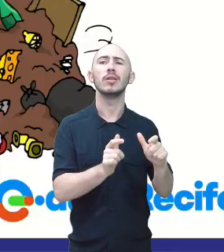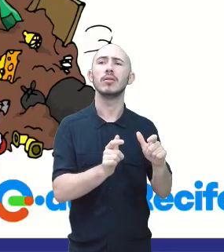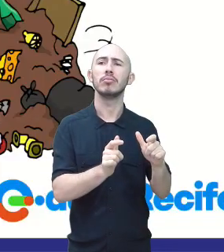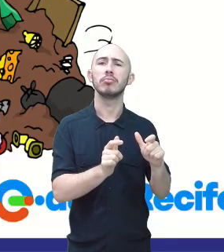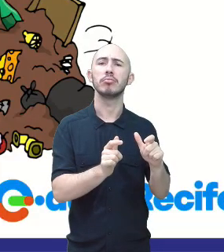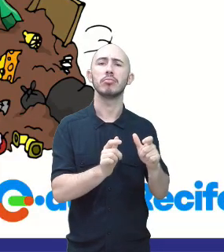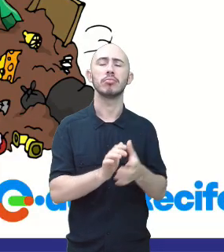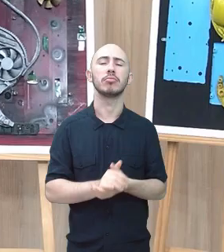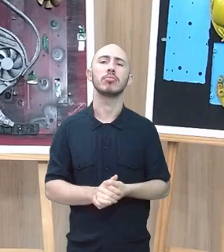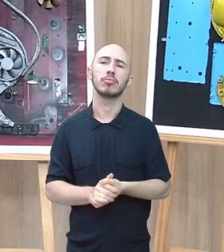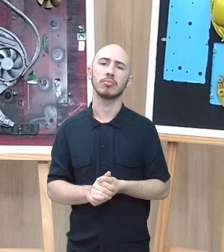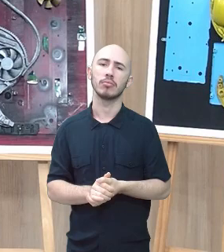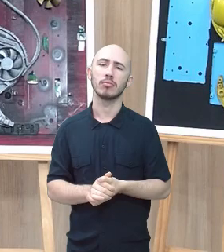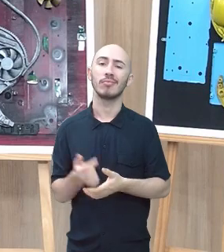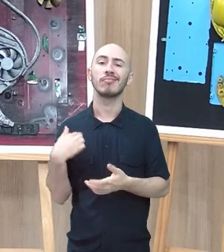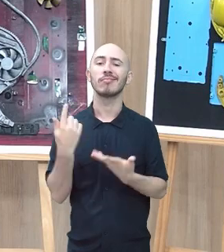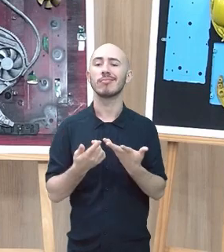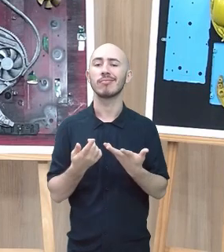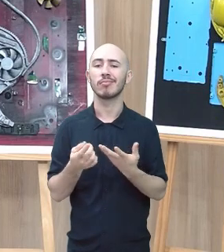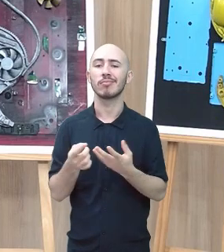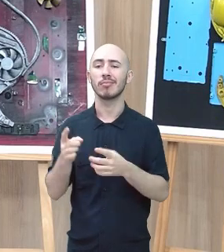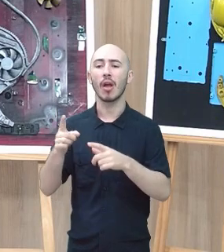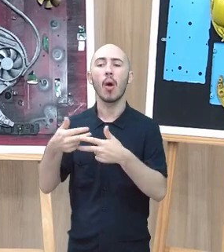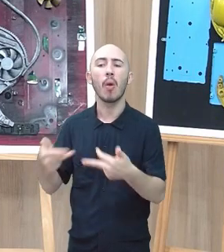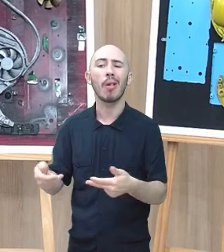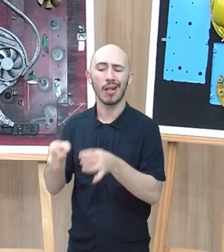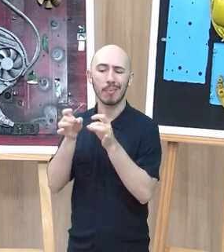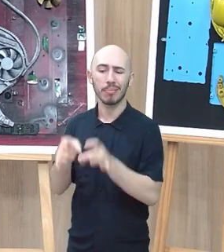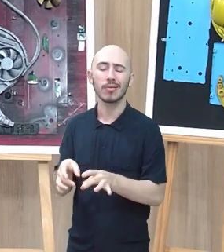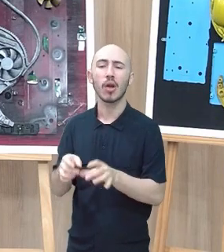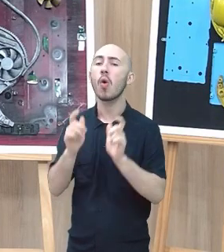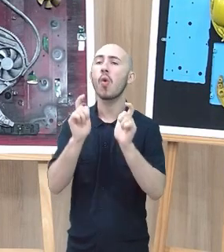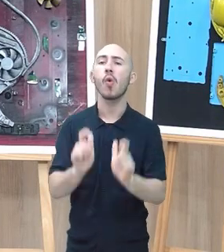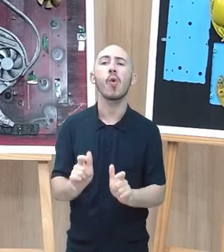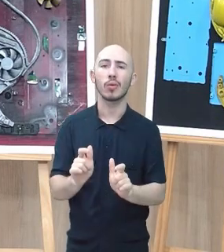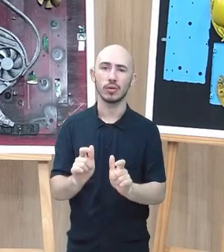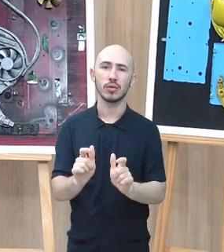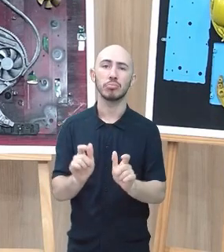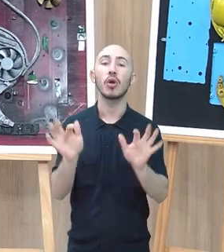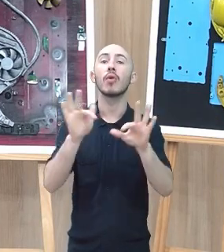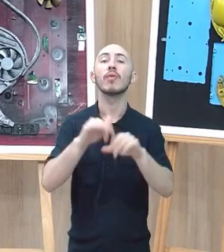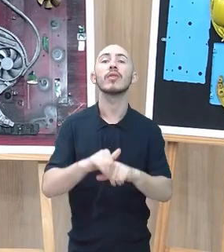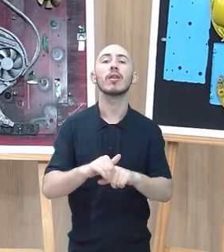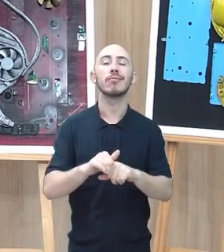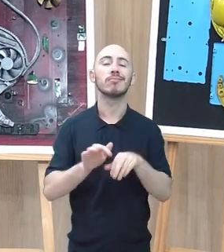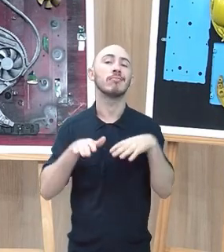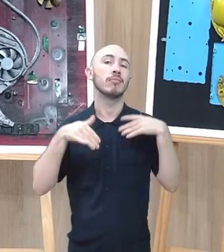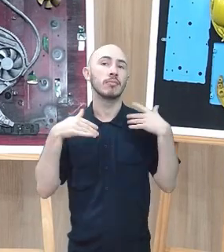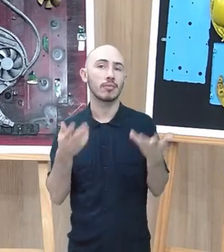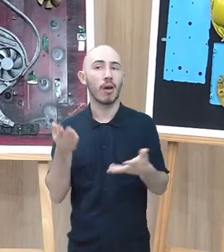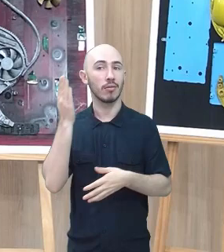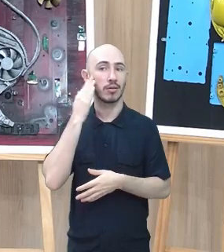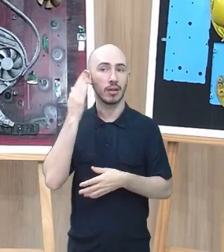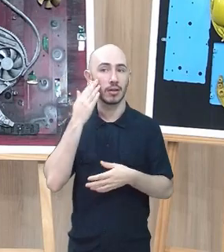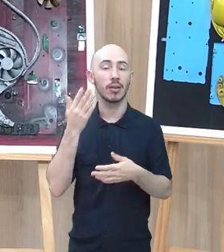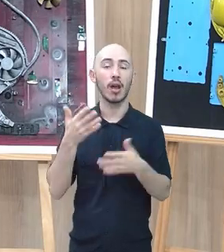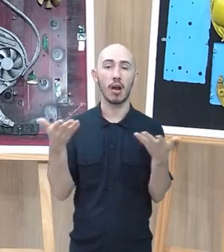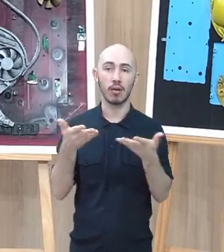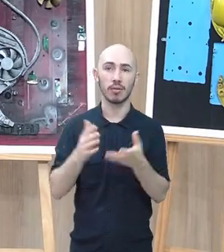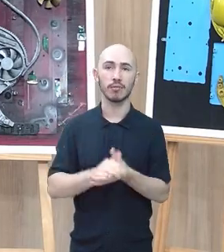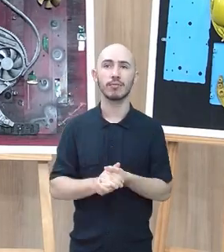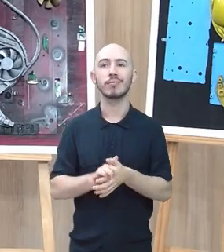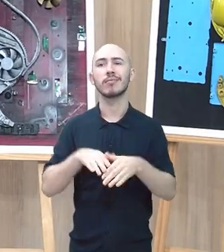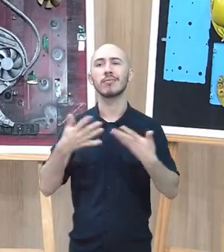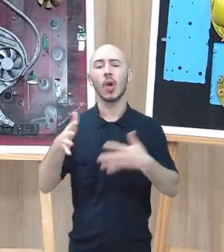resíduos, né? Onde é que vai parar esses resíduos todos? Vamos entender um pouco melhor aqui. O lixão é